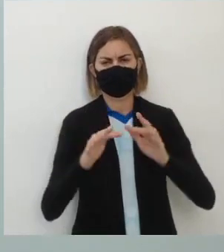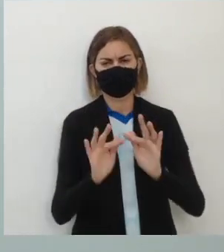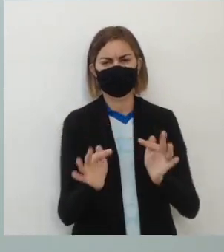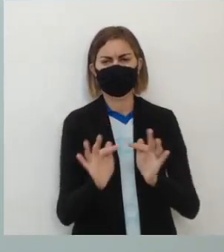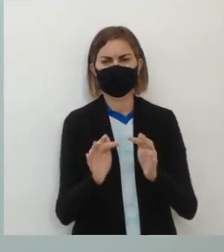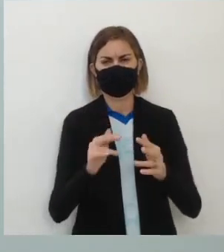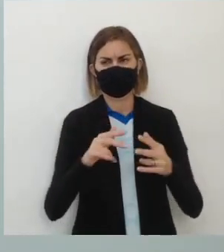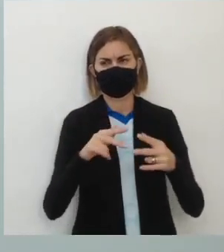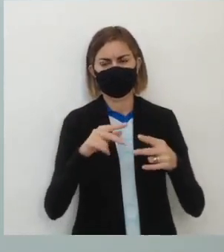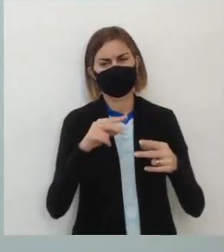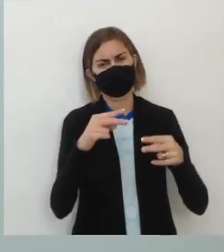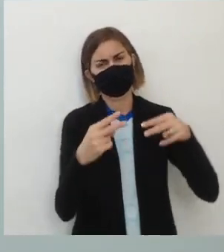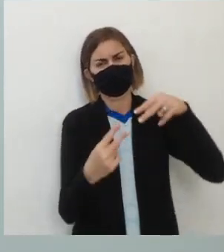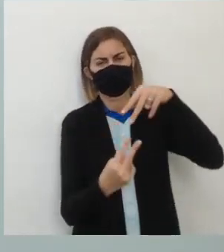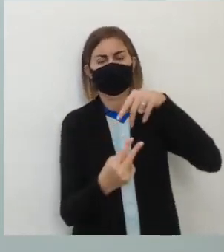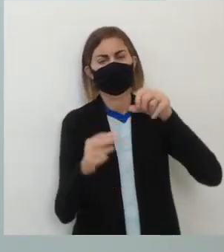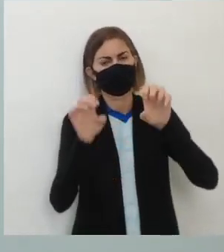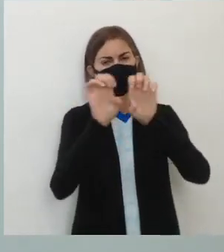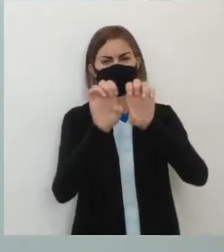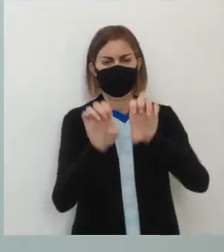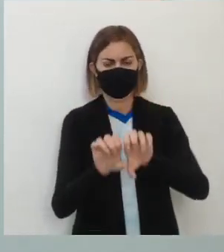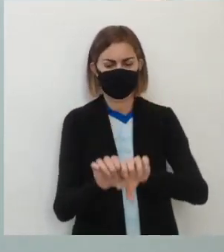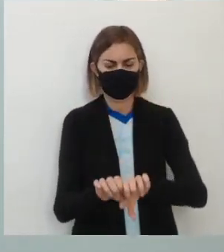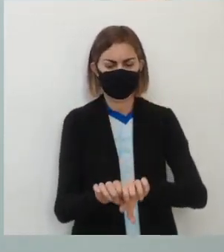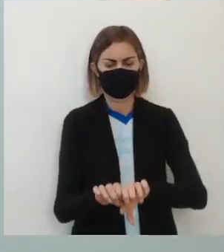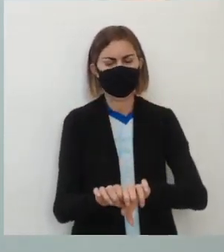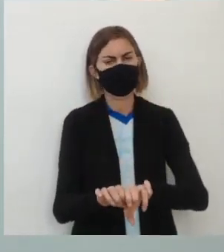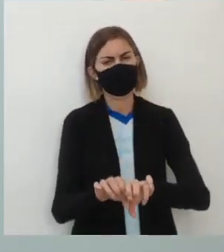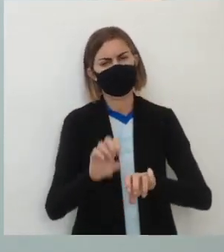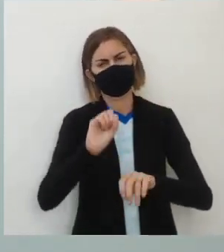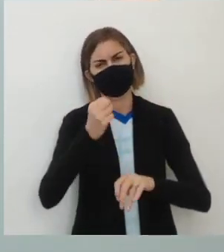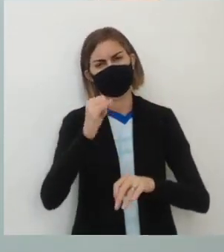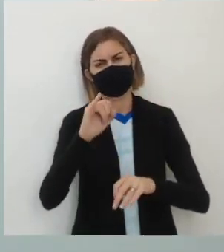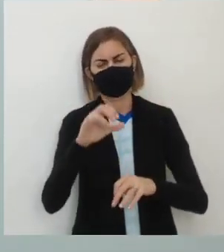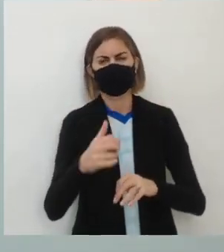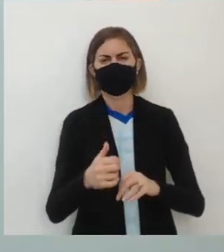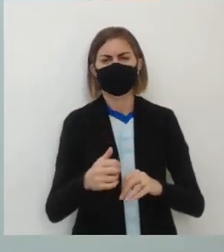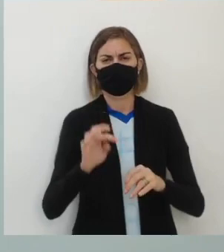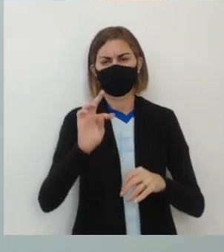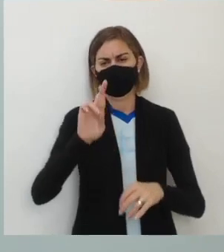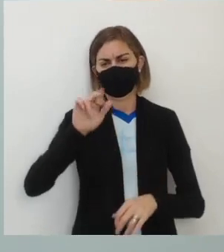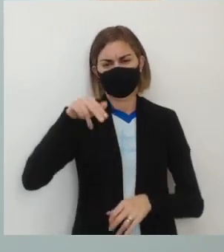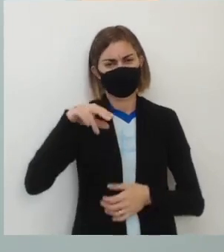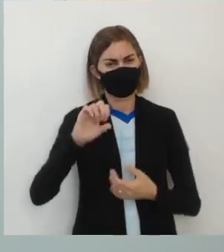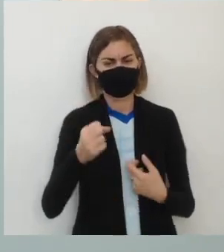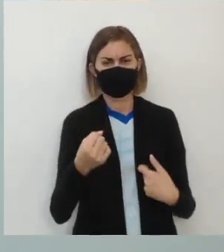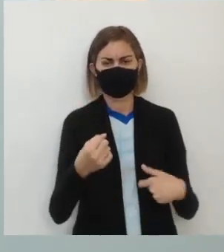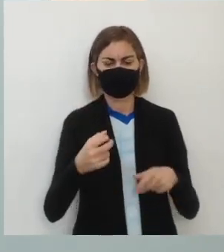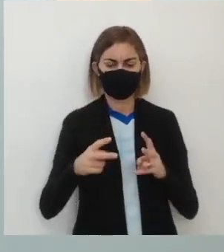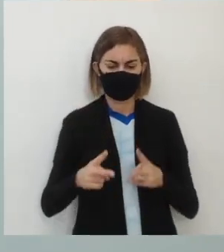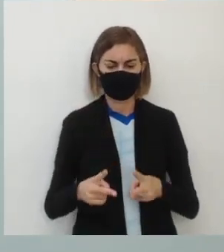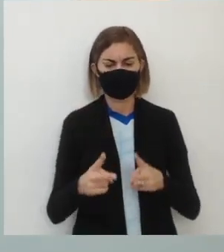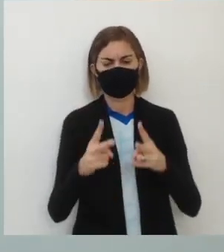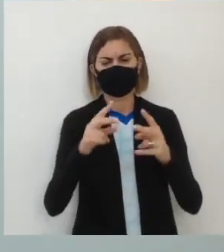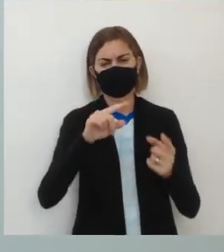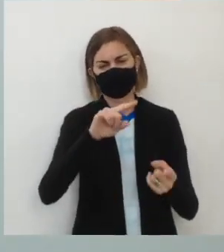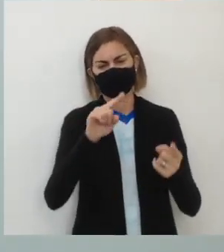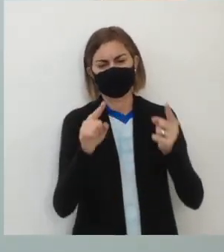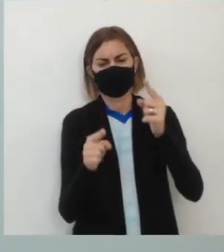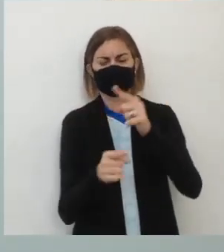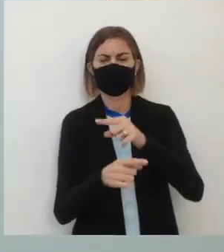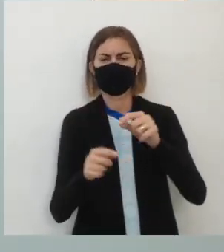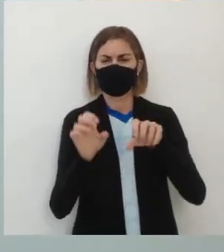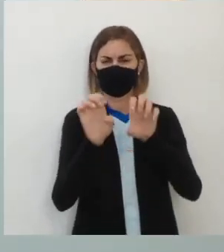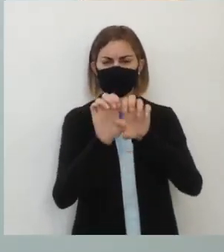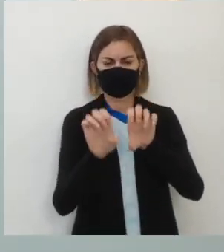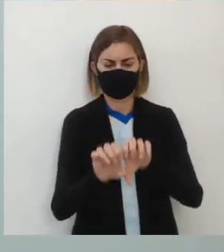pode rotacionar e uma estrutura que seria cis daqui a pouco se torna trans. Ela continua girando e aí essa